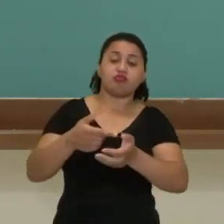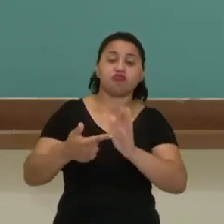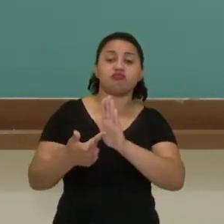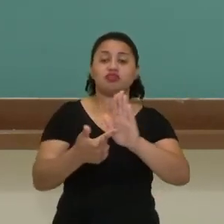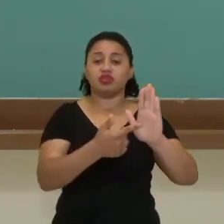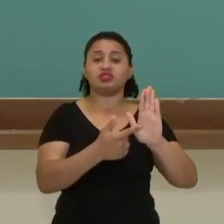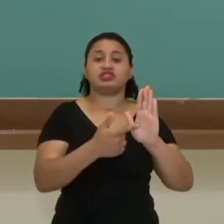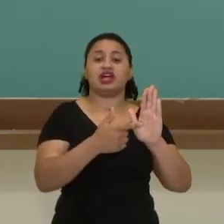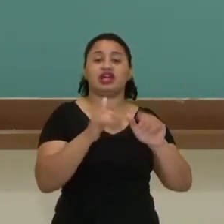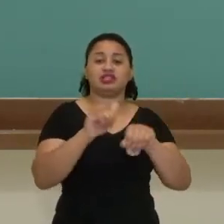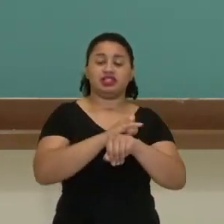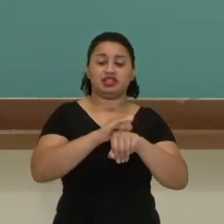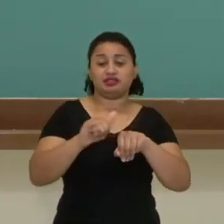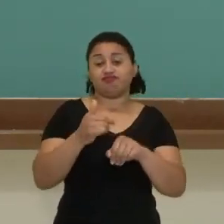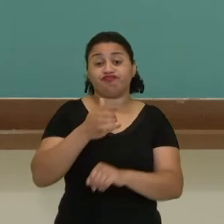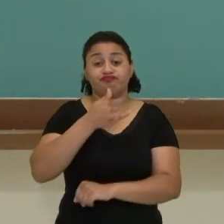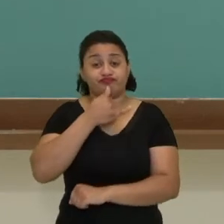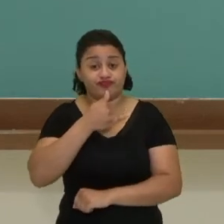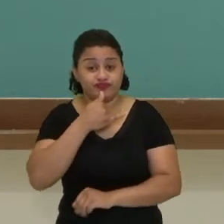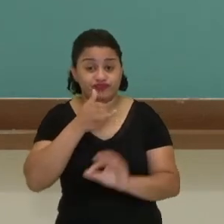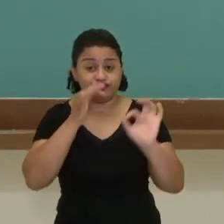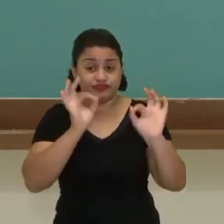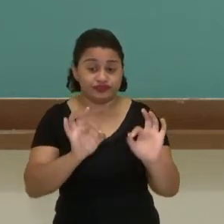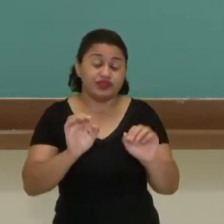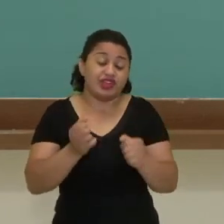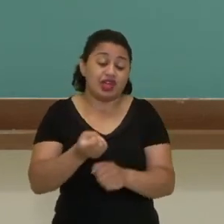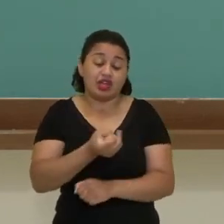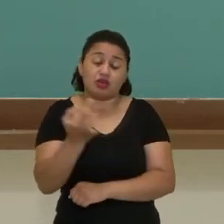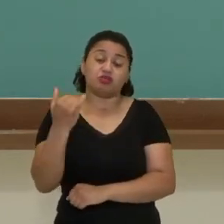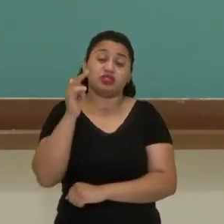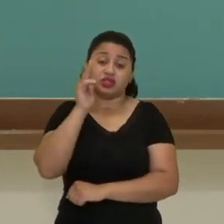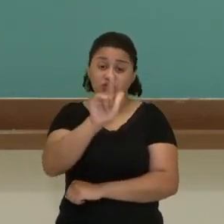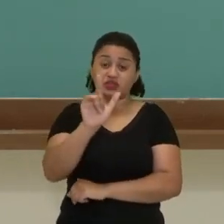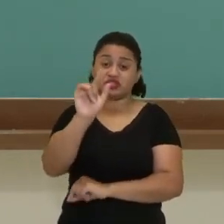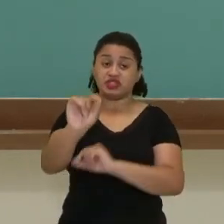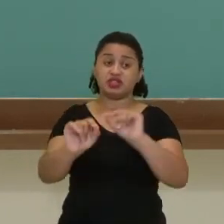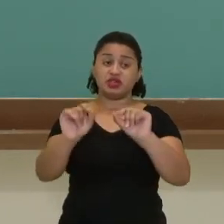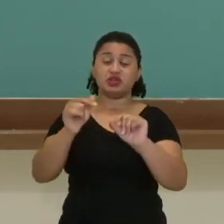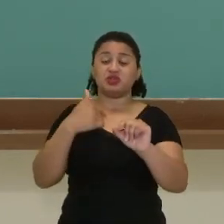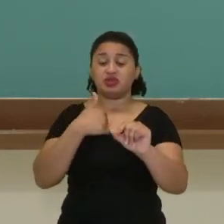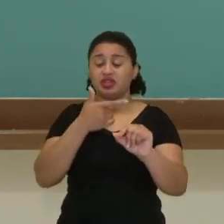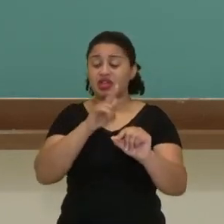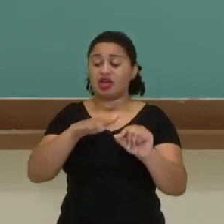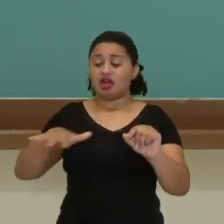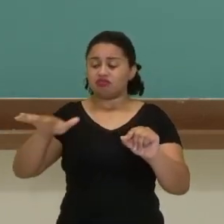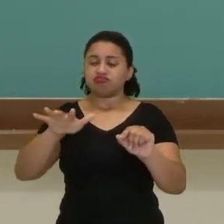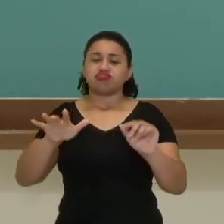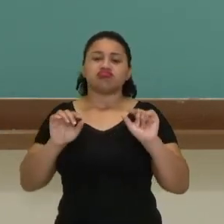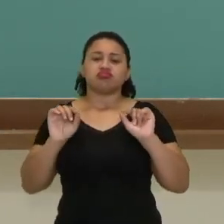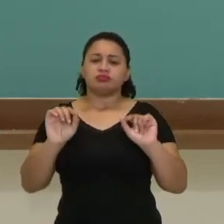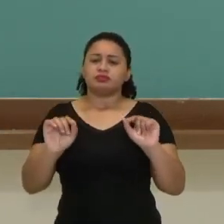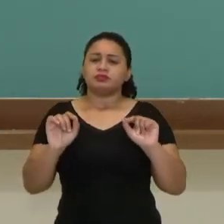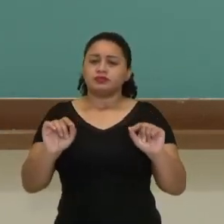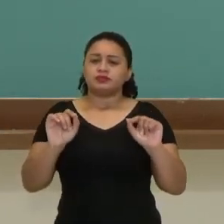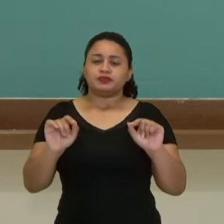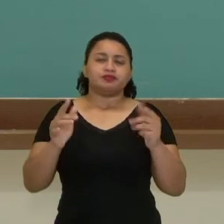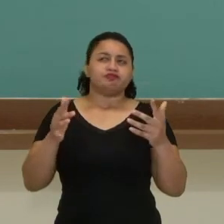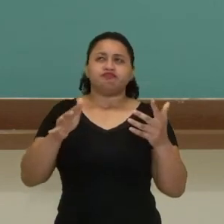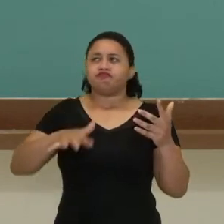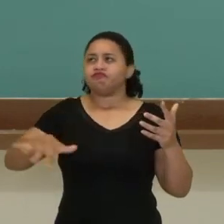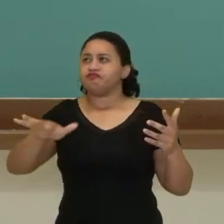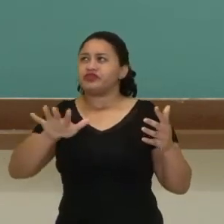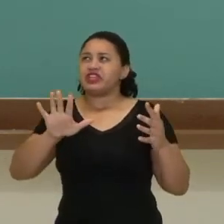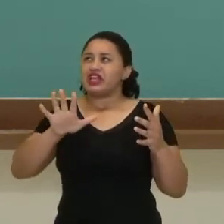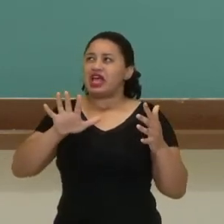suas técnicas, infelizmente, né? E as que conseguiram acabaram indo para o ostracismo, acabaram indo para o limbo, acabaram